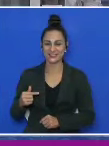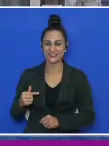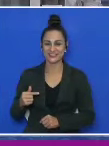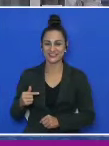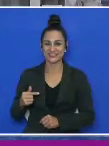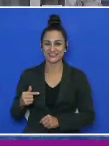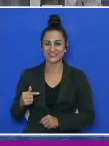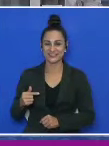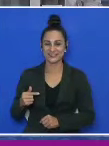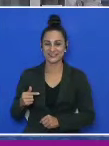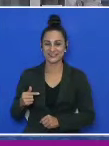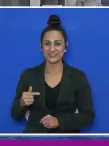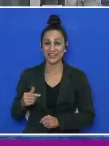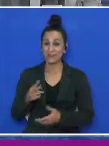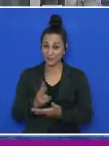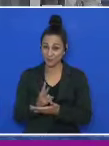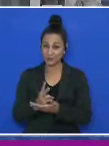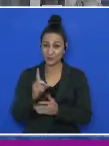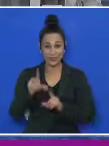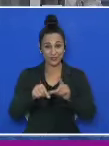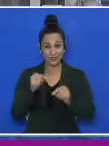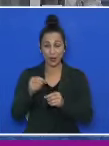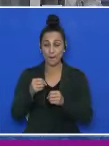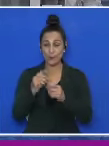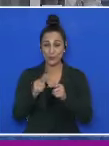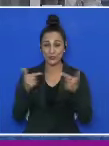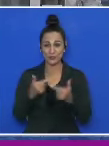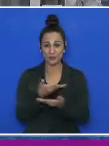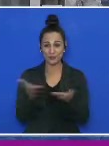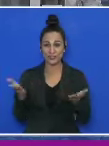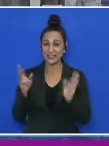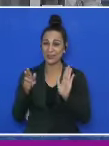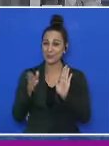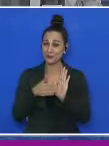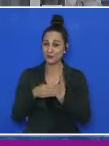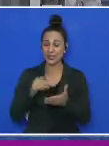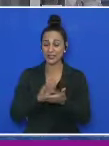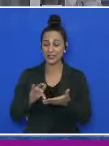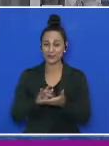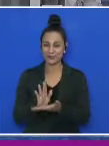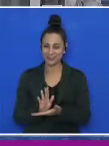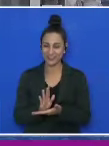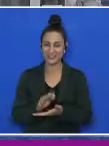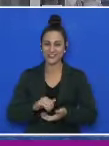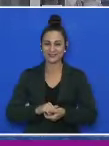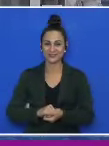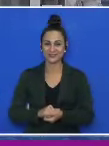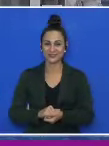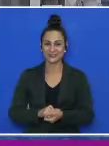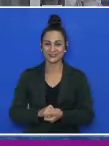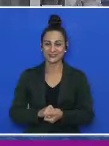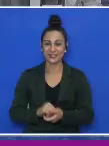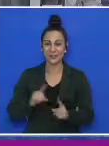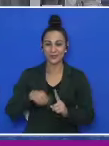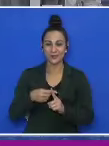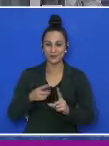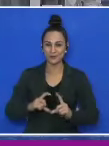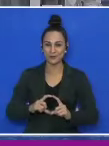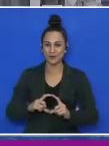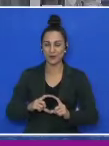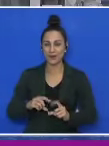07. Vamos seguir sorteando. Boa sorte para você que apostou na Loto Fácil. Mais uma bola